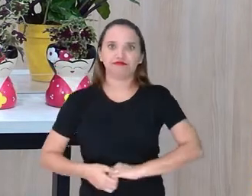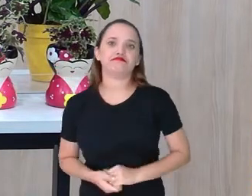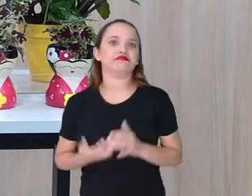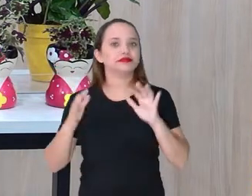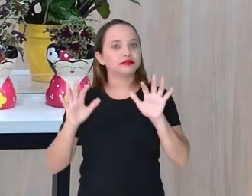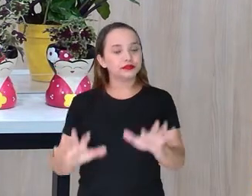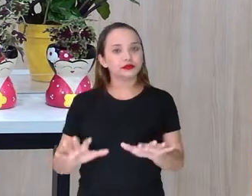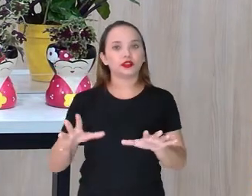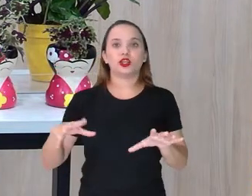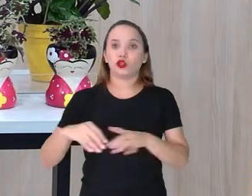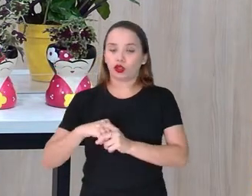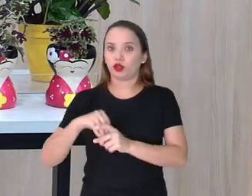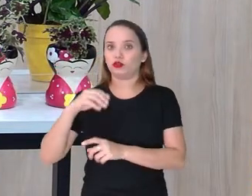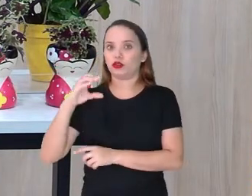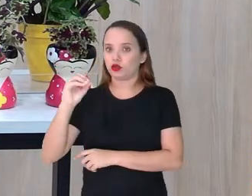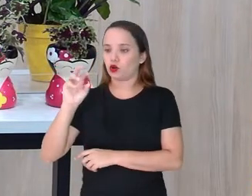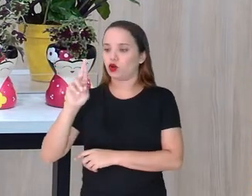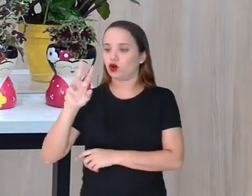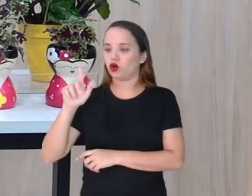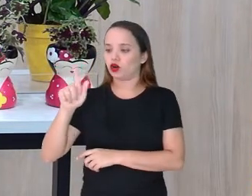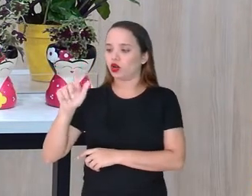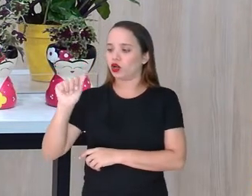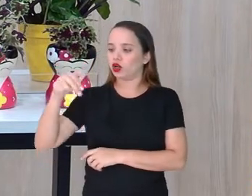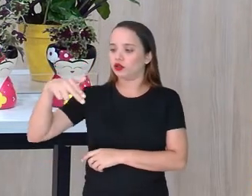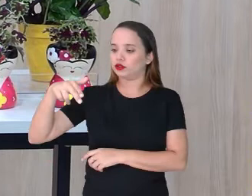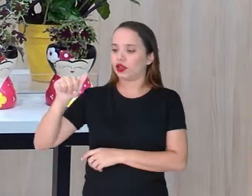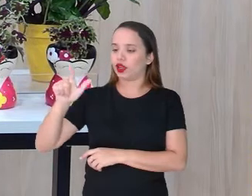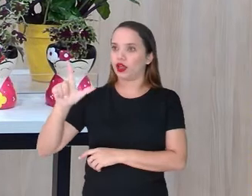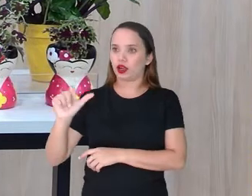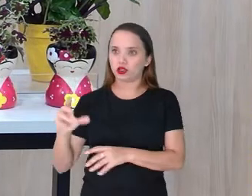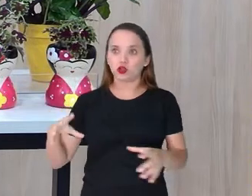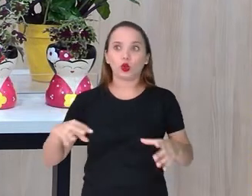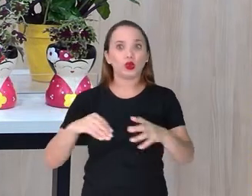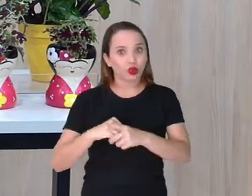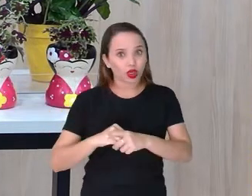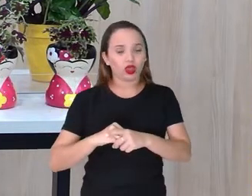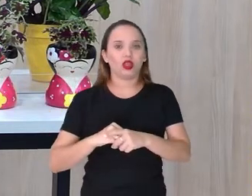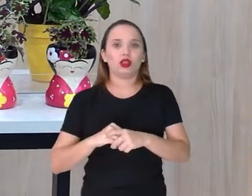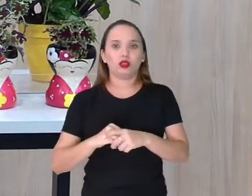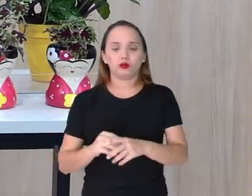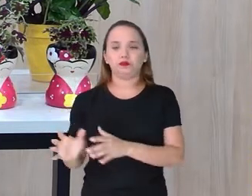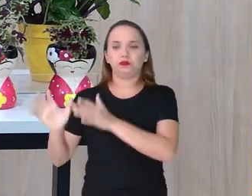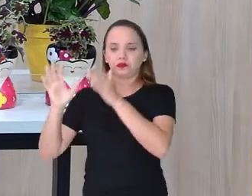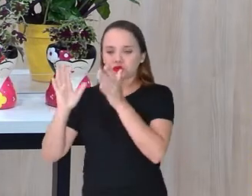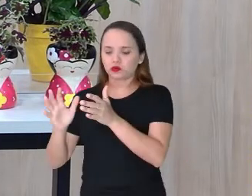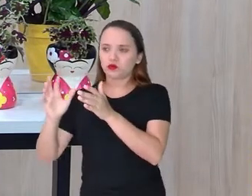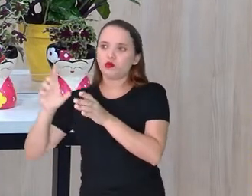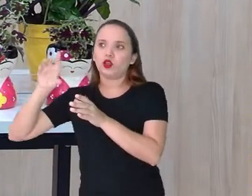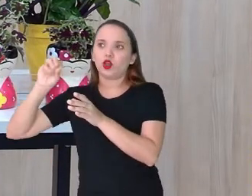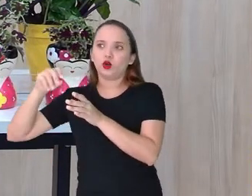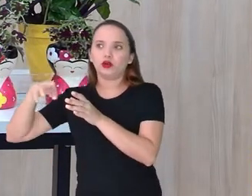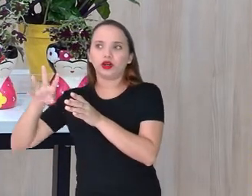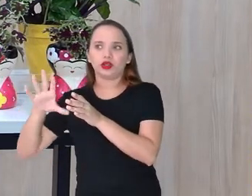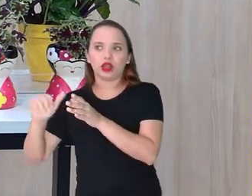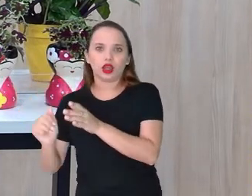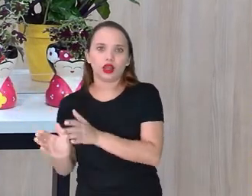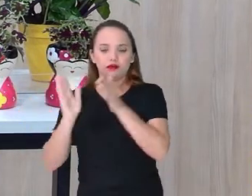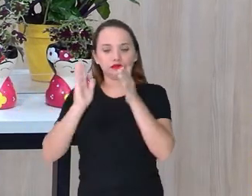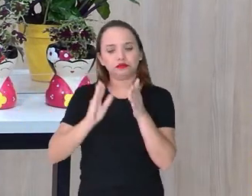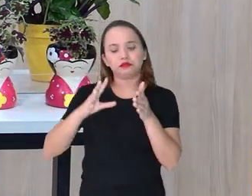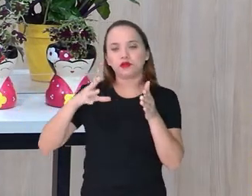nessas organelas aí, que estão presentes nessas células desses organismos, em que os cloroplastos estão, e